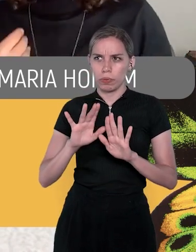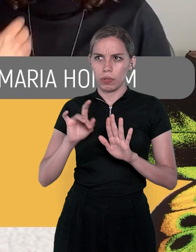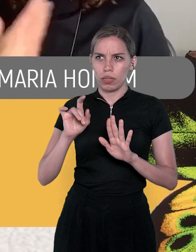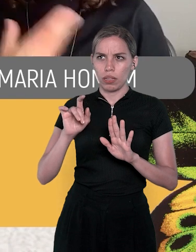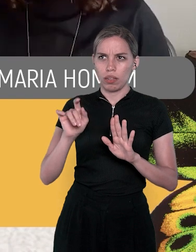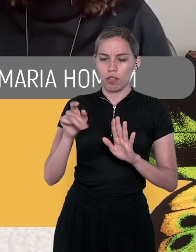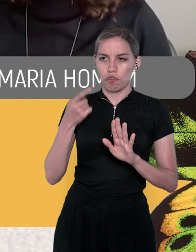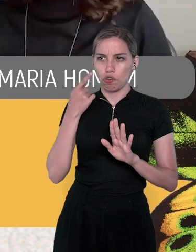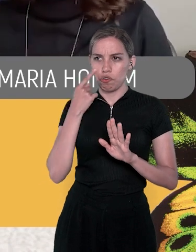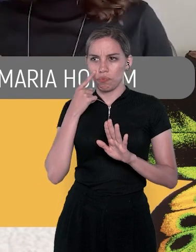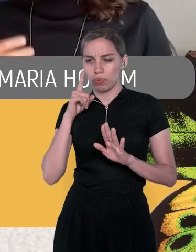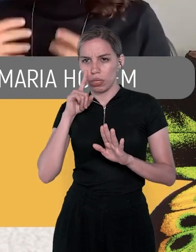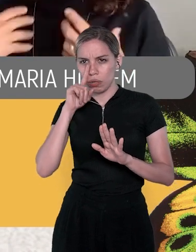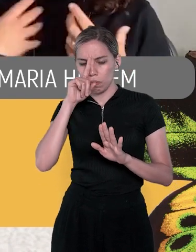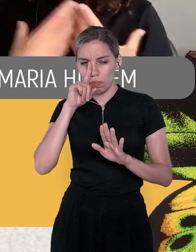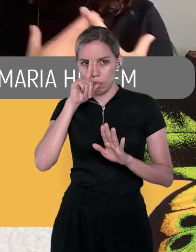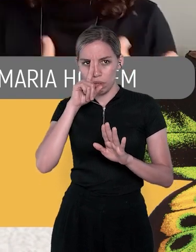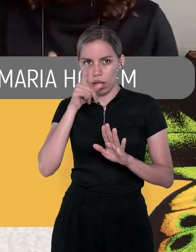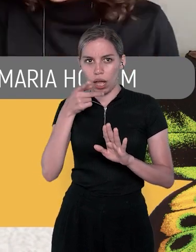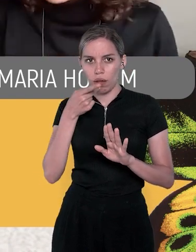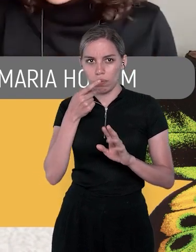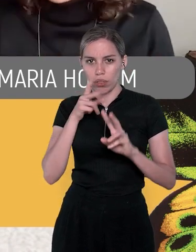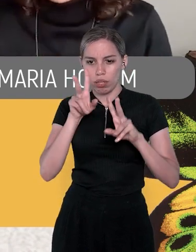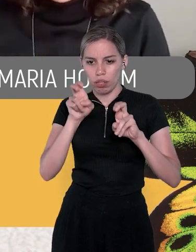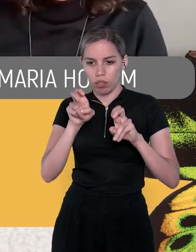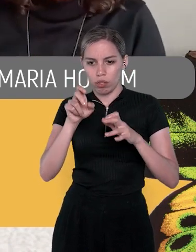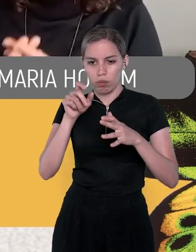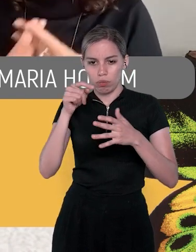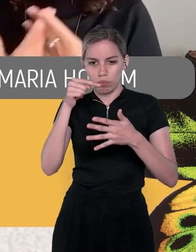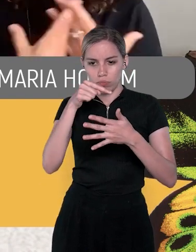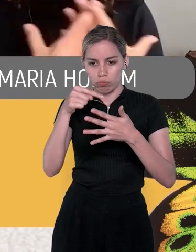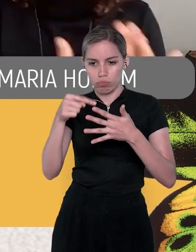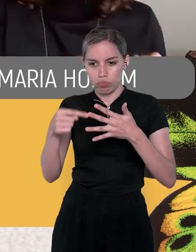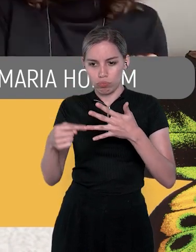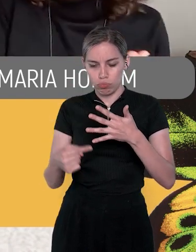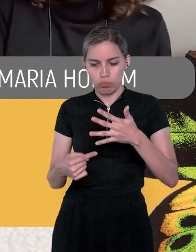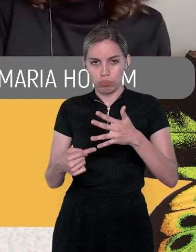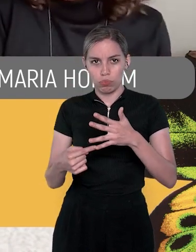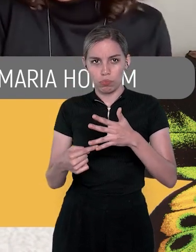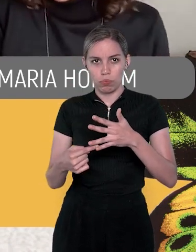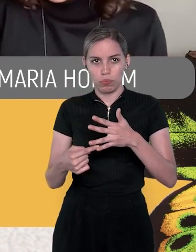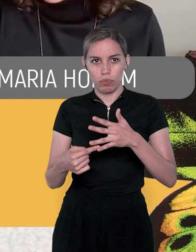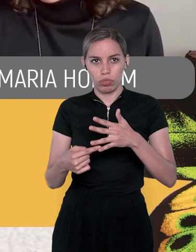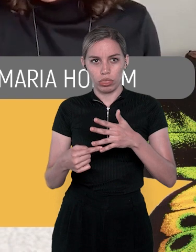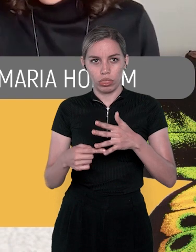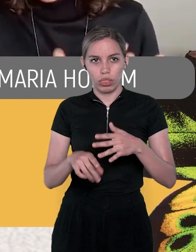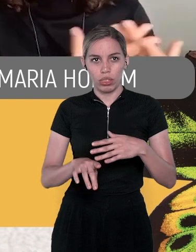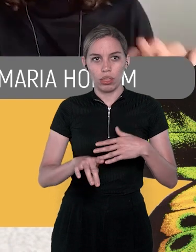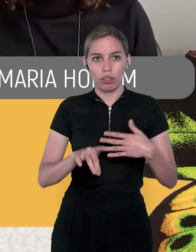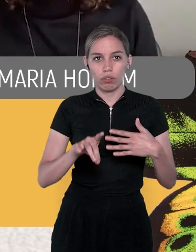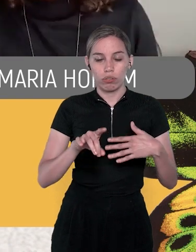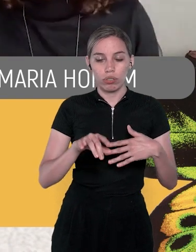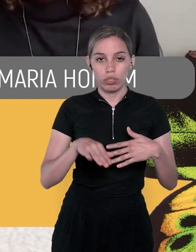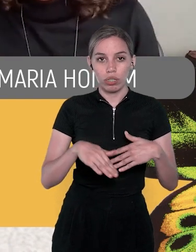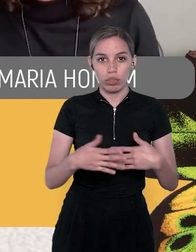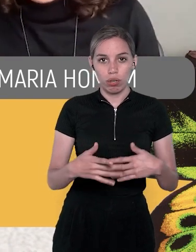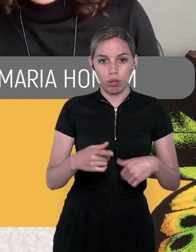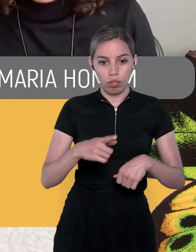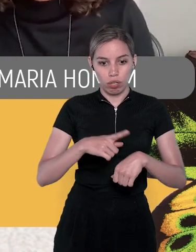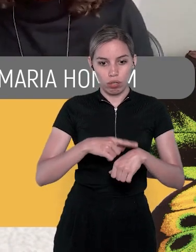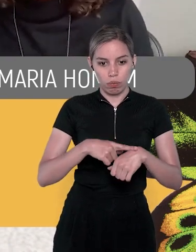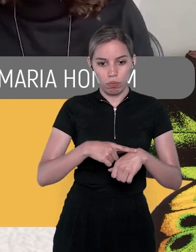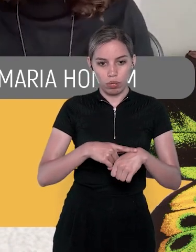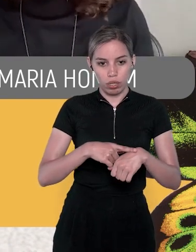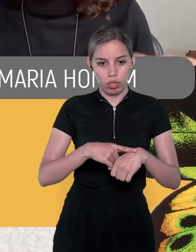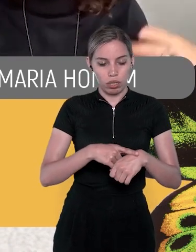fazer contagem regressiva, vou falar agosto. Depois, no fim, cheguei na festa dos pássaros. Eu